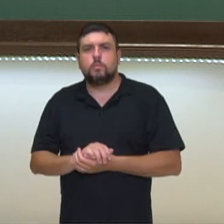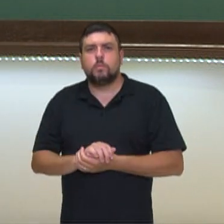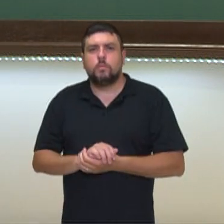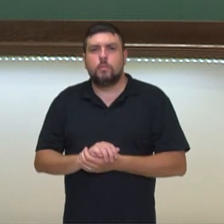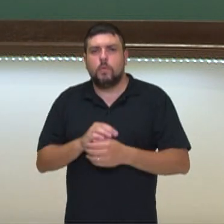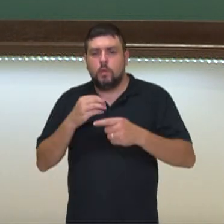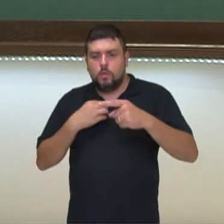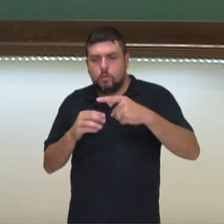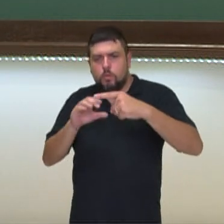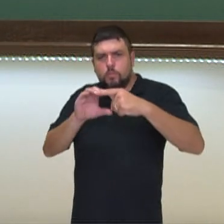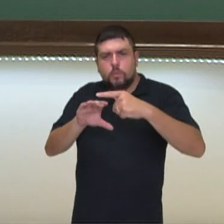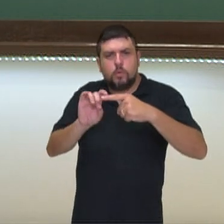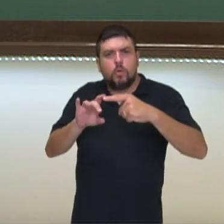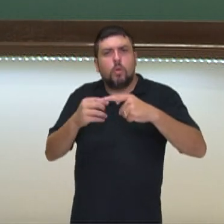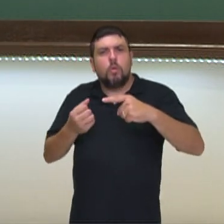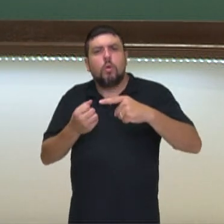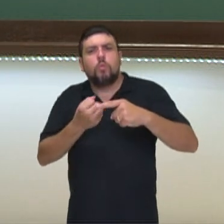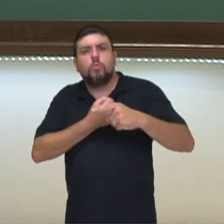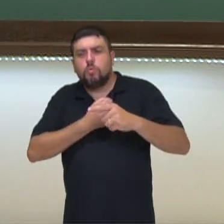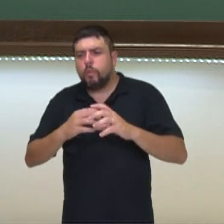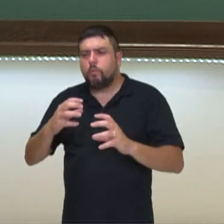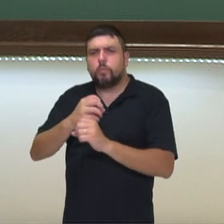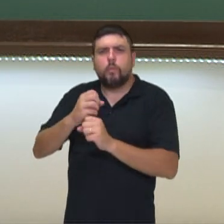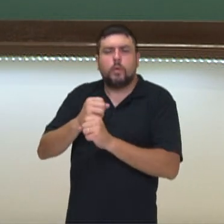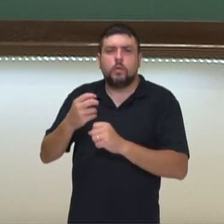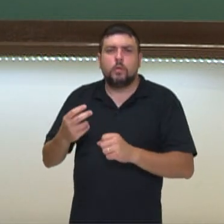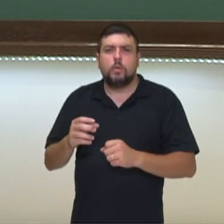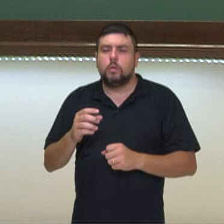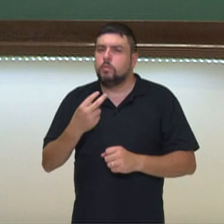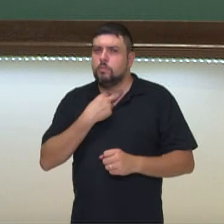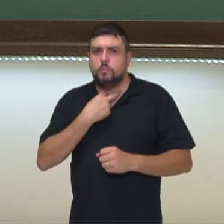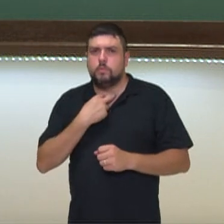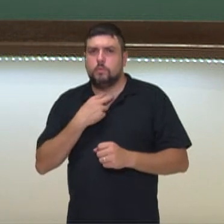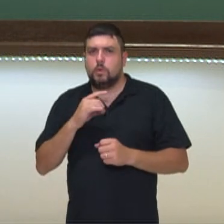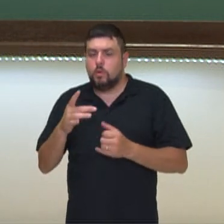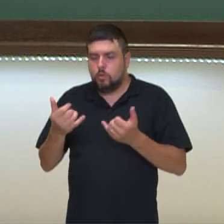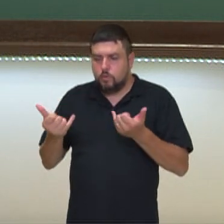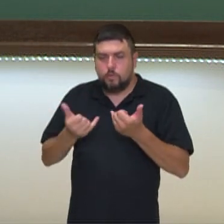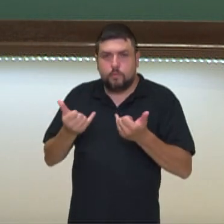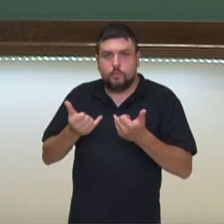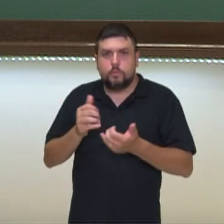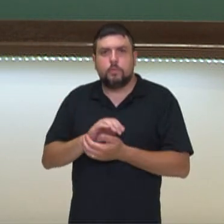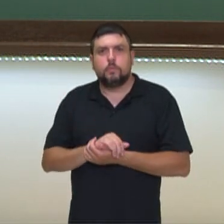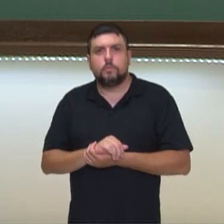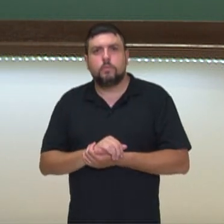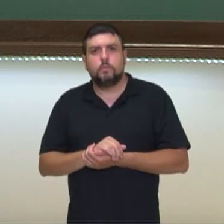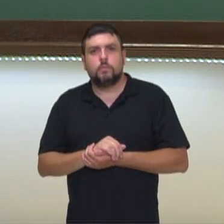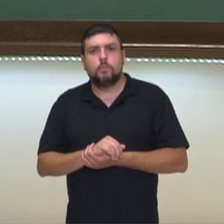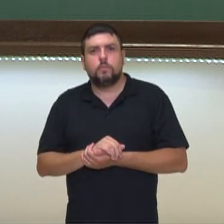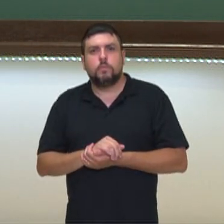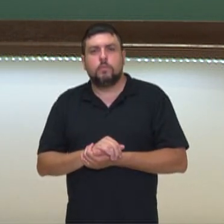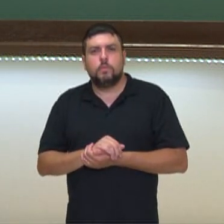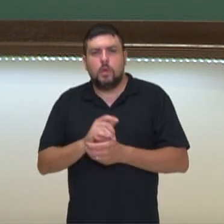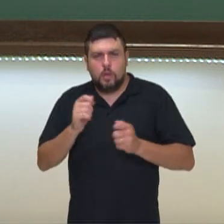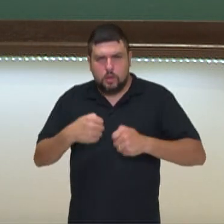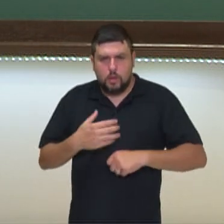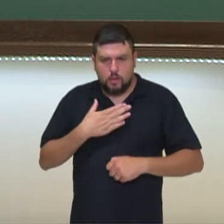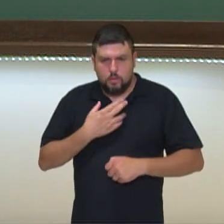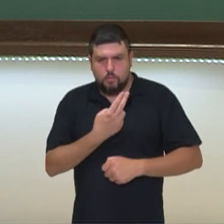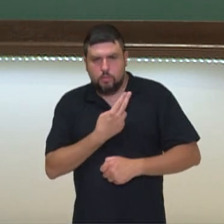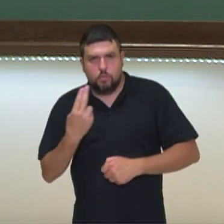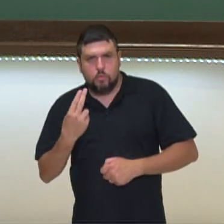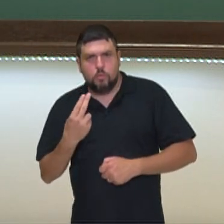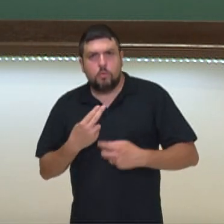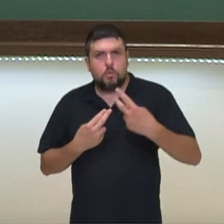número que eu posso simplesmente somar por aí. Ele é uma informação. Como se fosse o nome. Eu posso somar o meu nome com o seu nome?